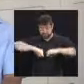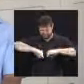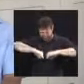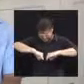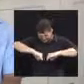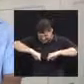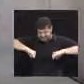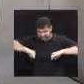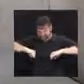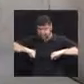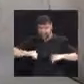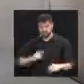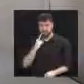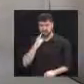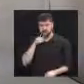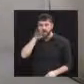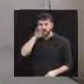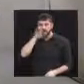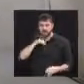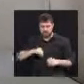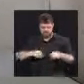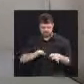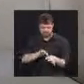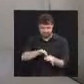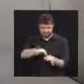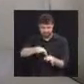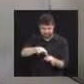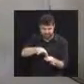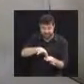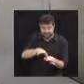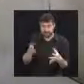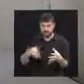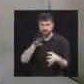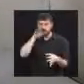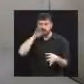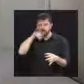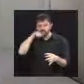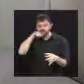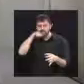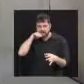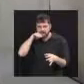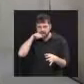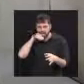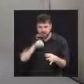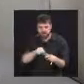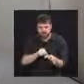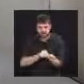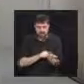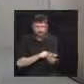Força, trava. Travou? Esse é o meu limite. Abre a língua.